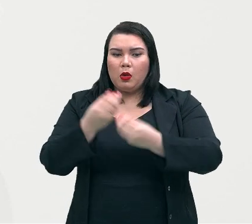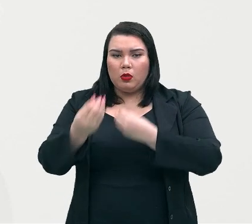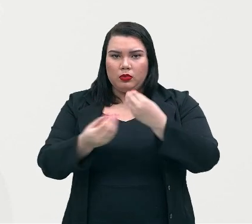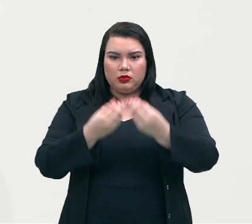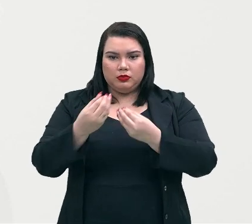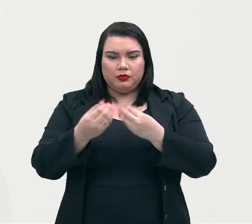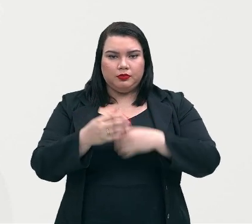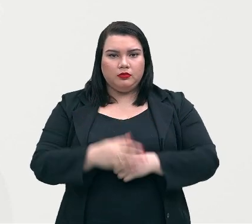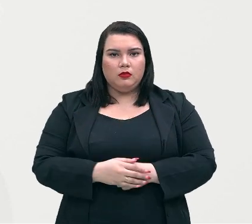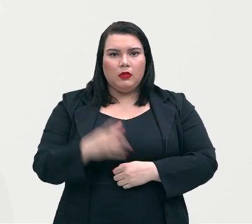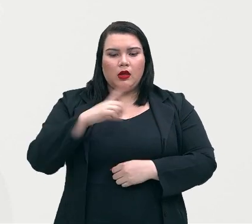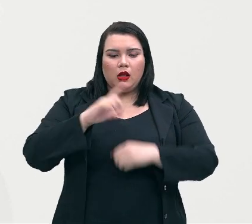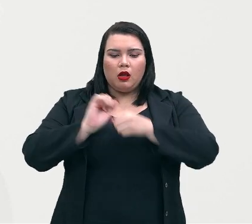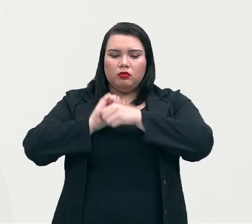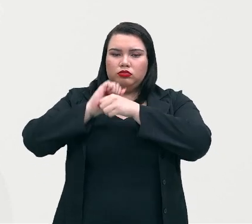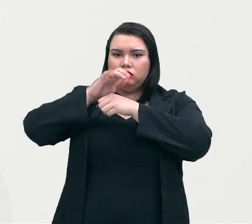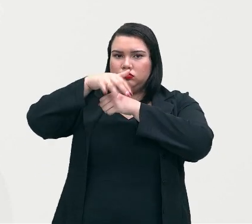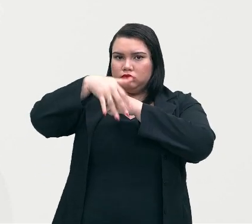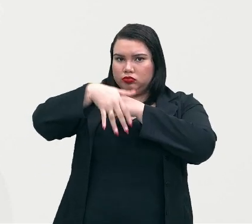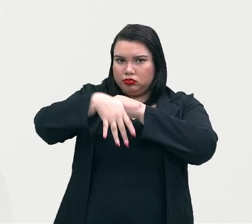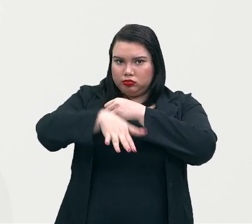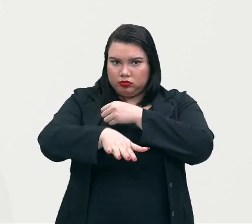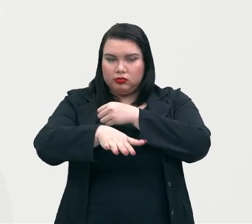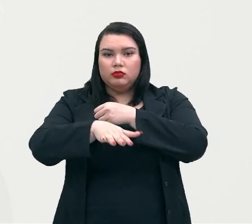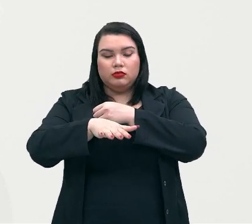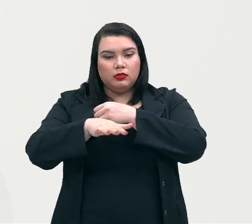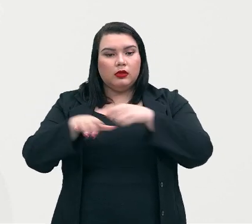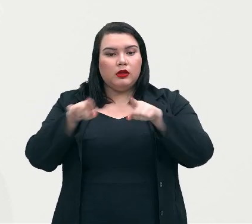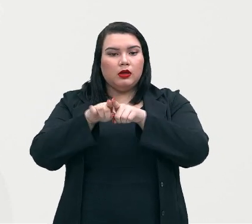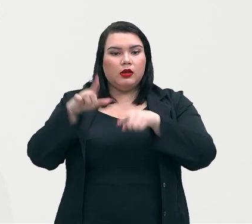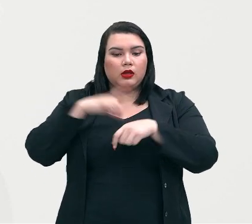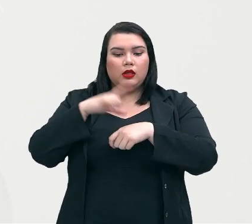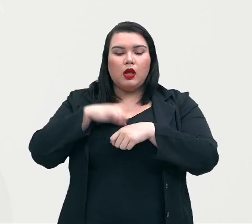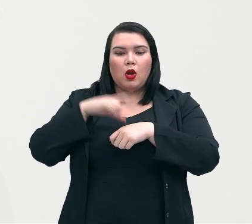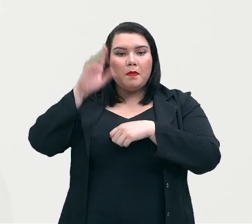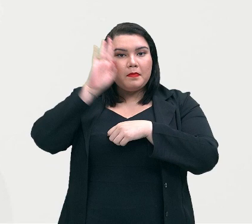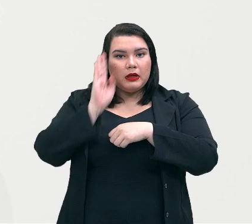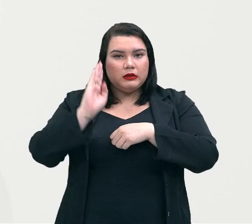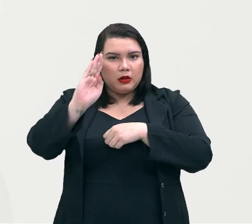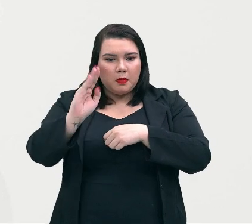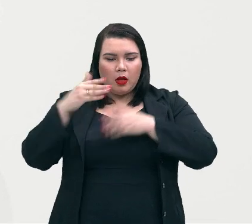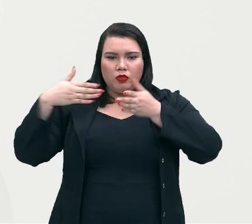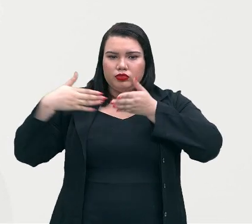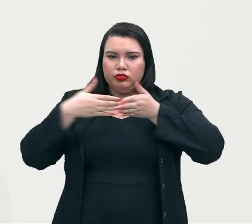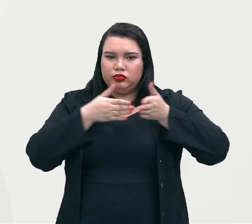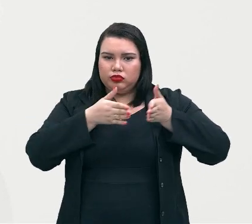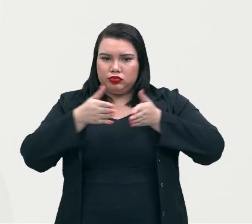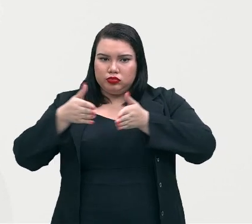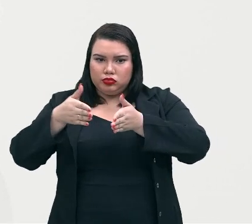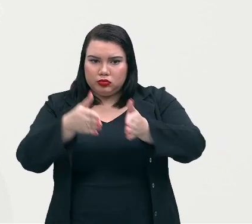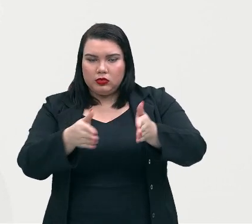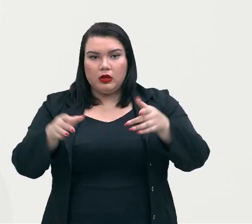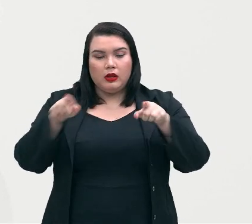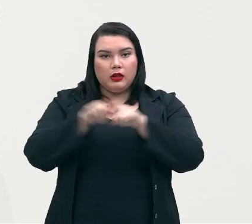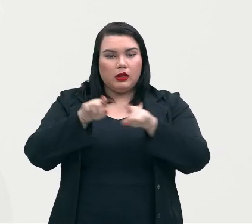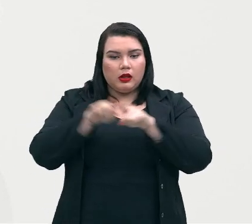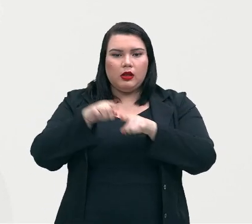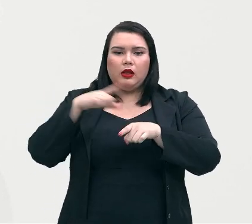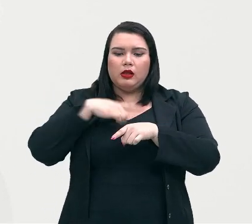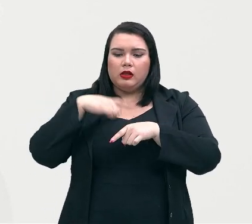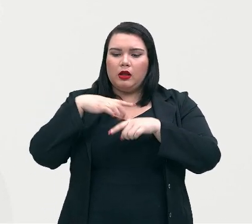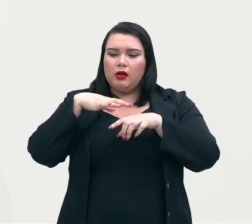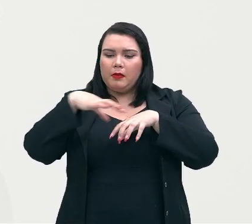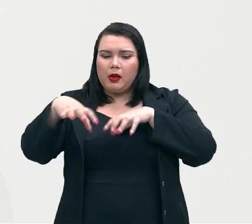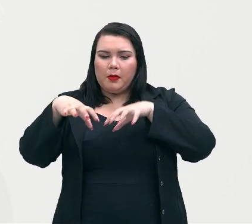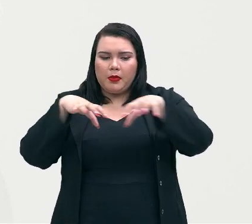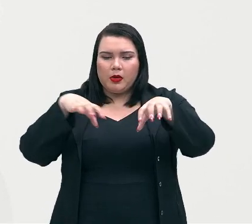a nascente, né, onde o rio ele nasce, vai existir o rio principal, também teremos aí os divisores